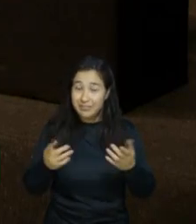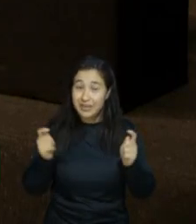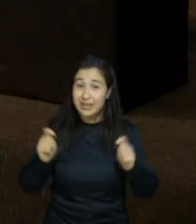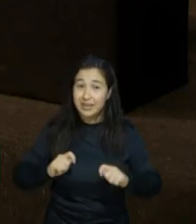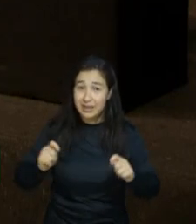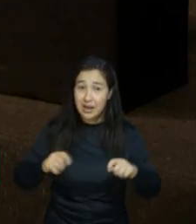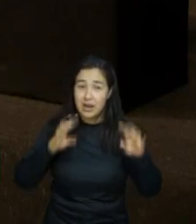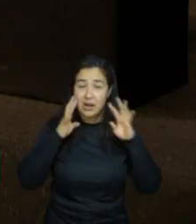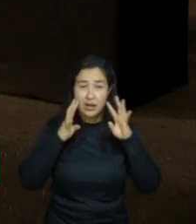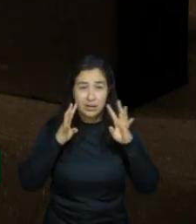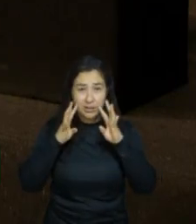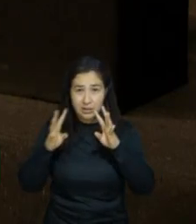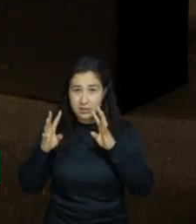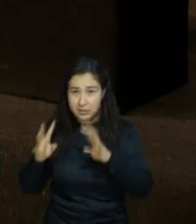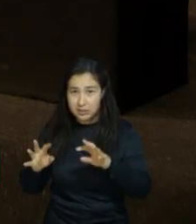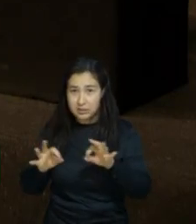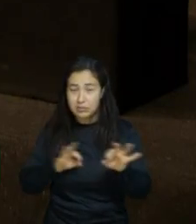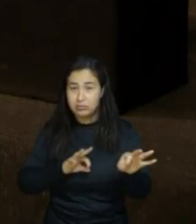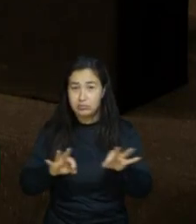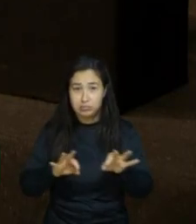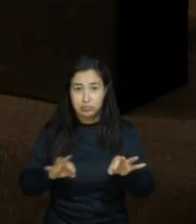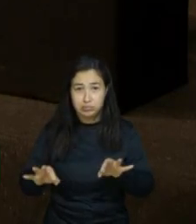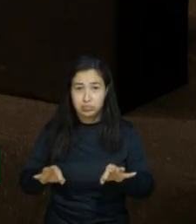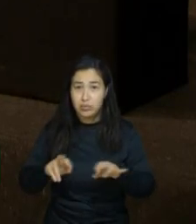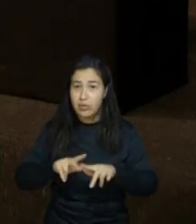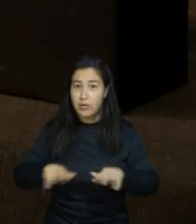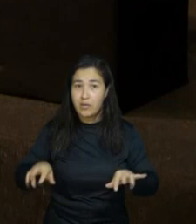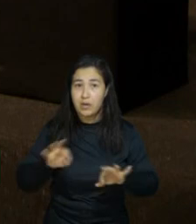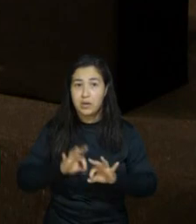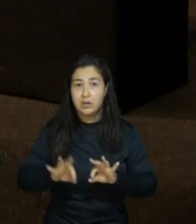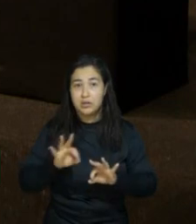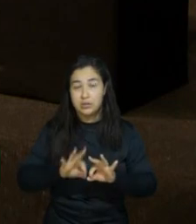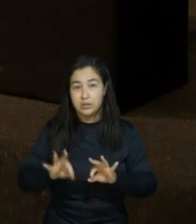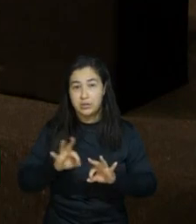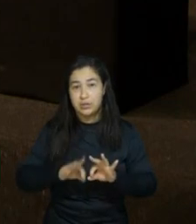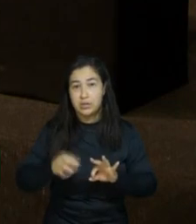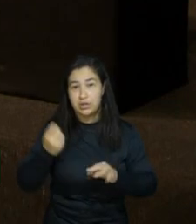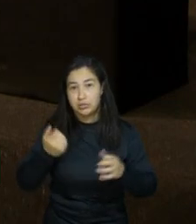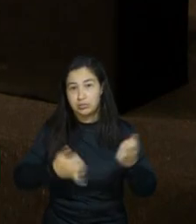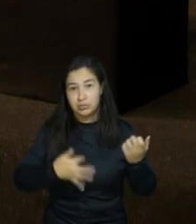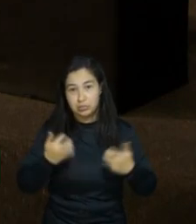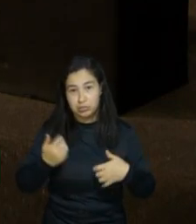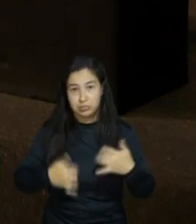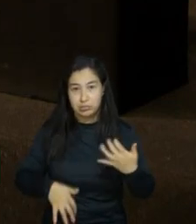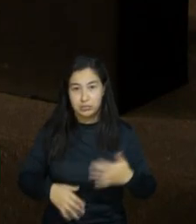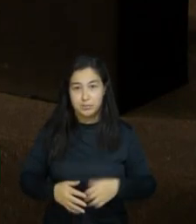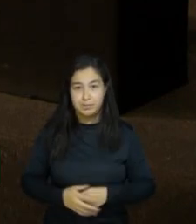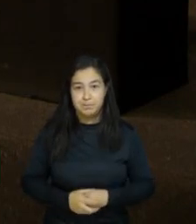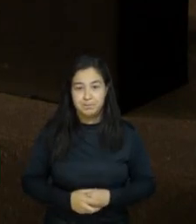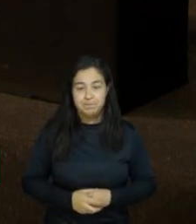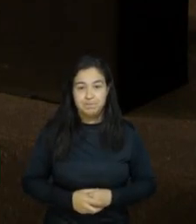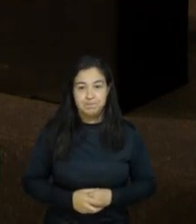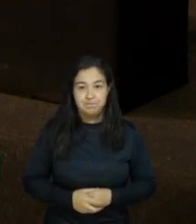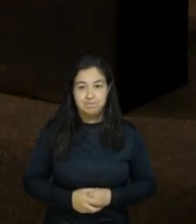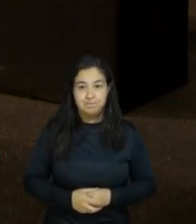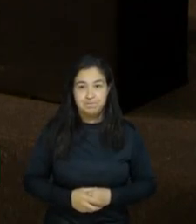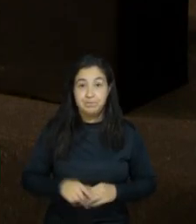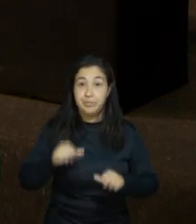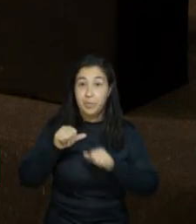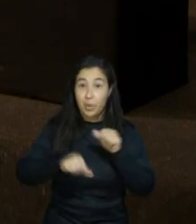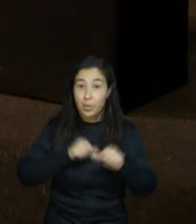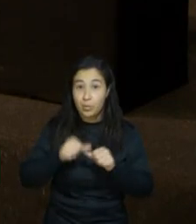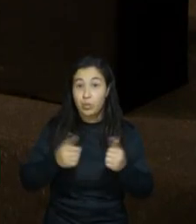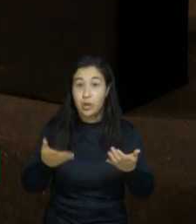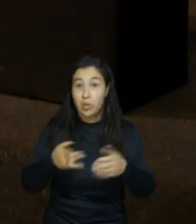pudéssemos oportunizar a várias entidades o momento da fala, nós vamos modificar hoje